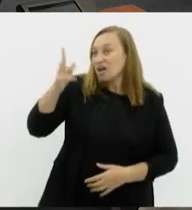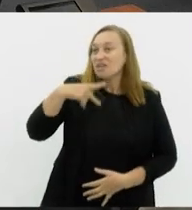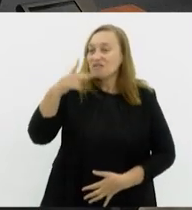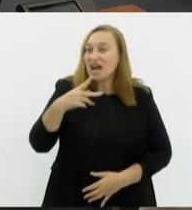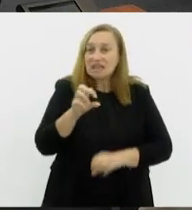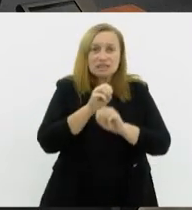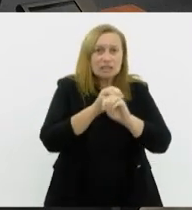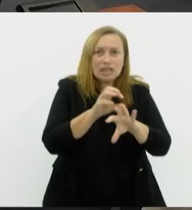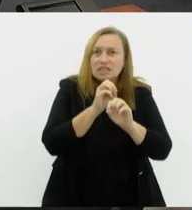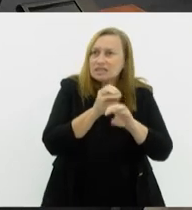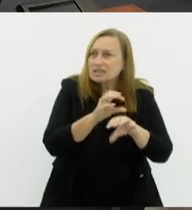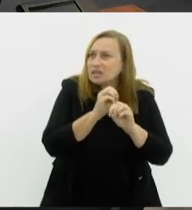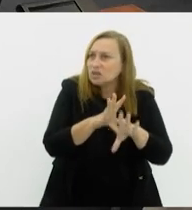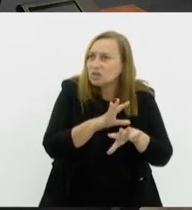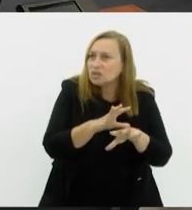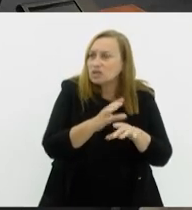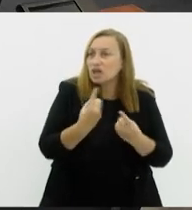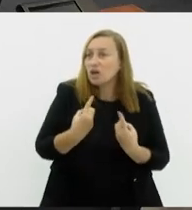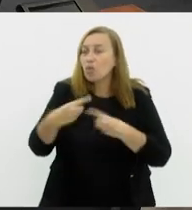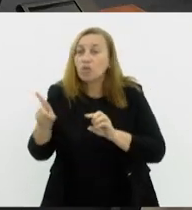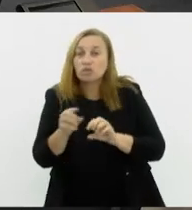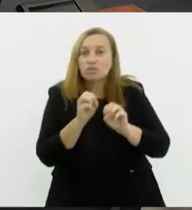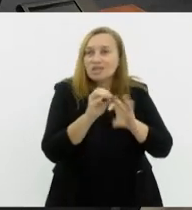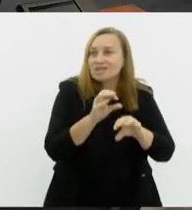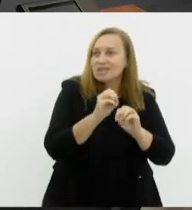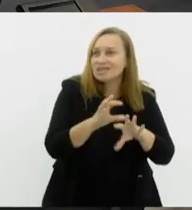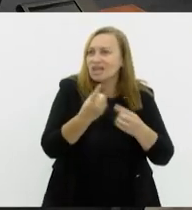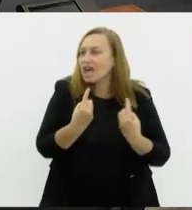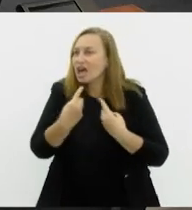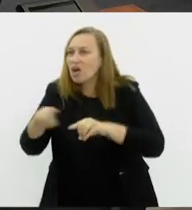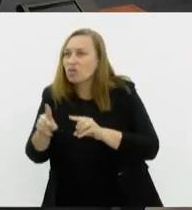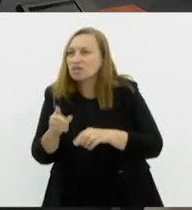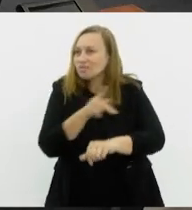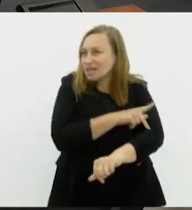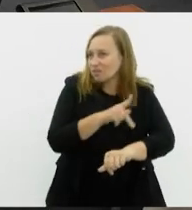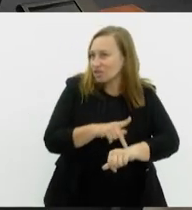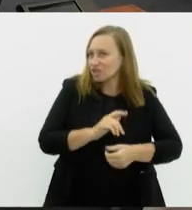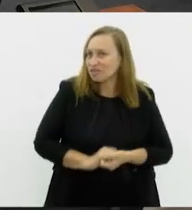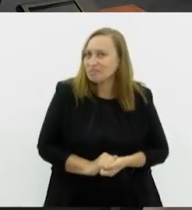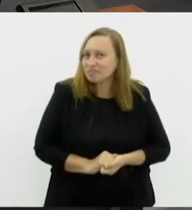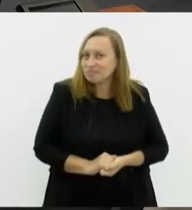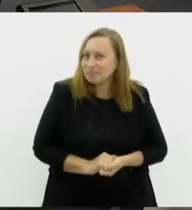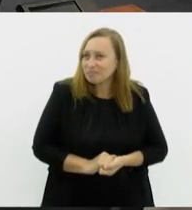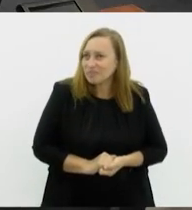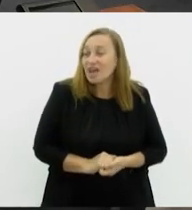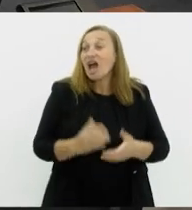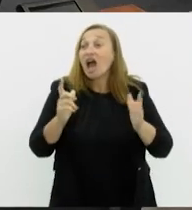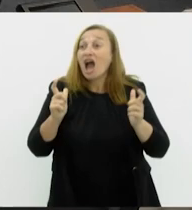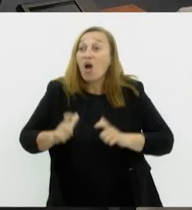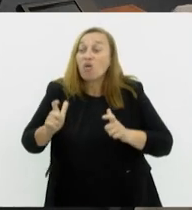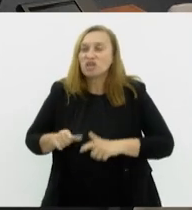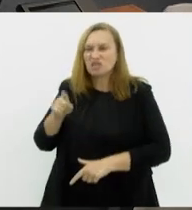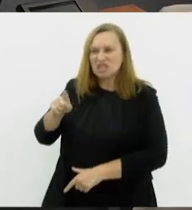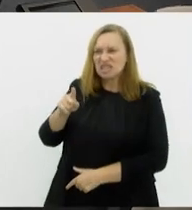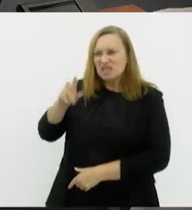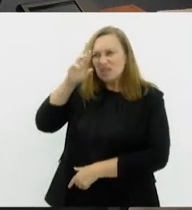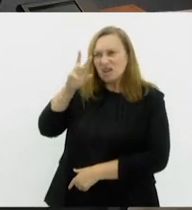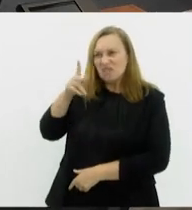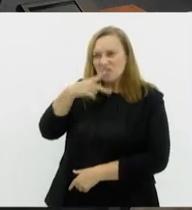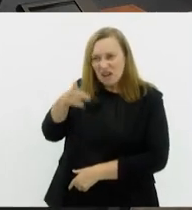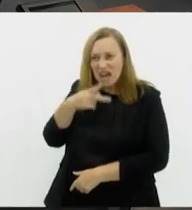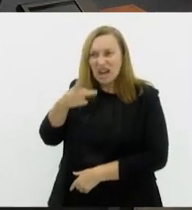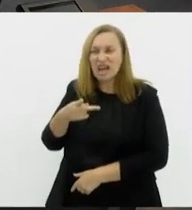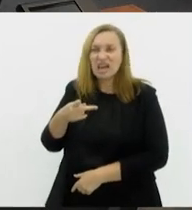ensino, é anti-ensino, é anti-pedagogia. Aonde Vossas Excelências